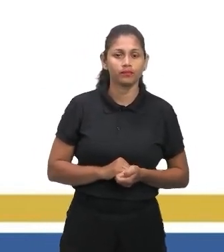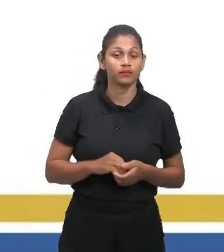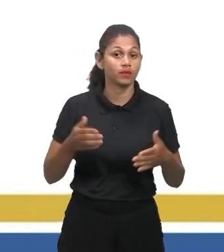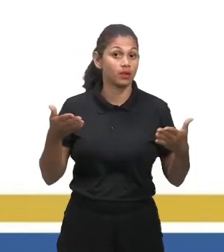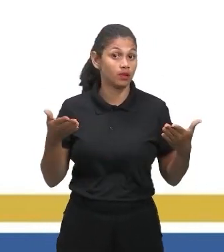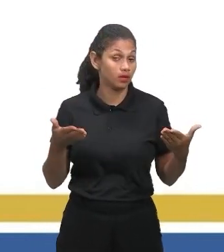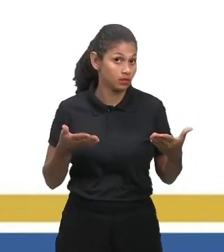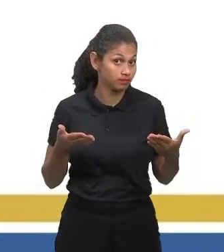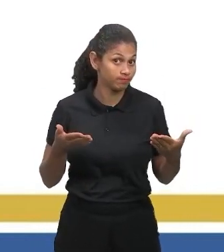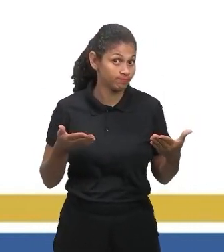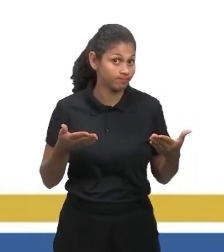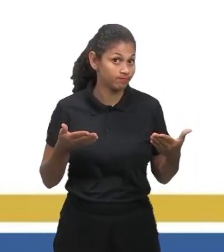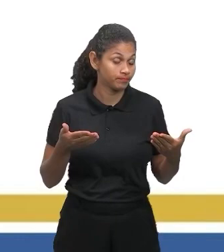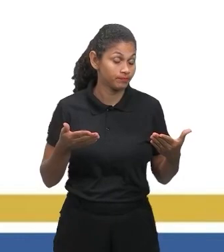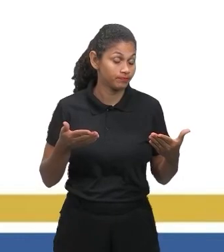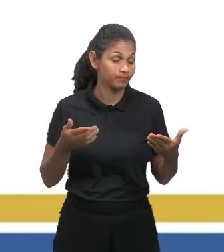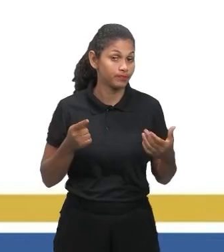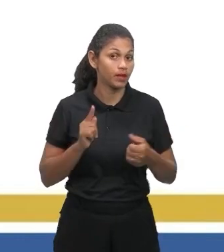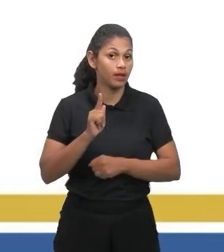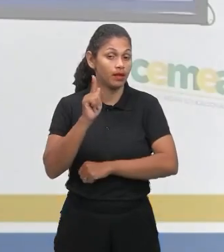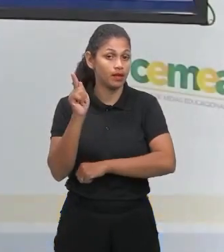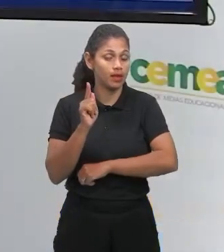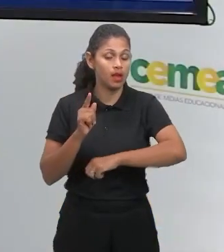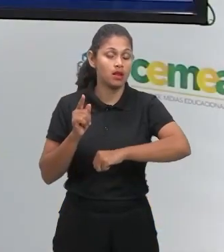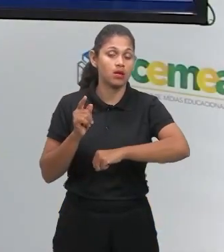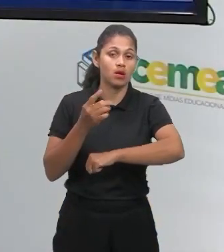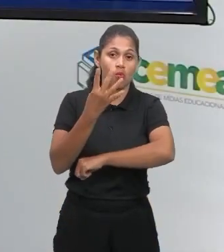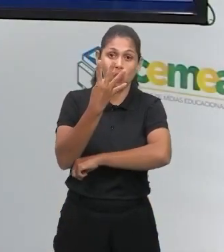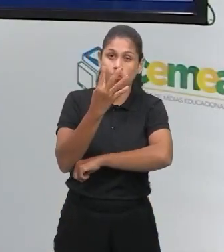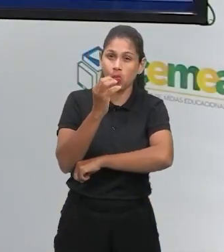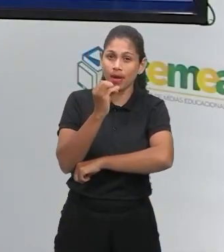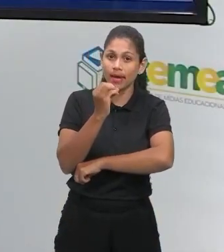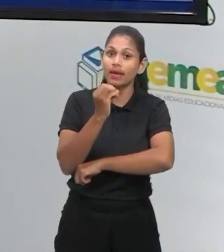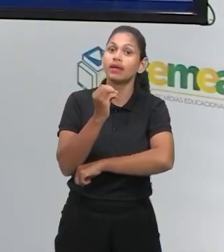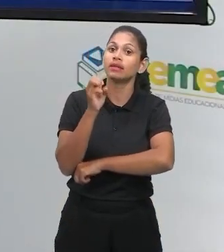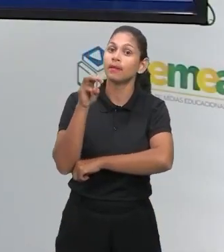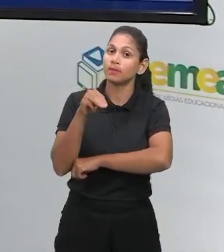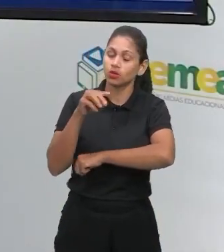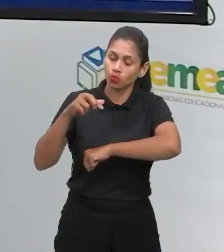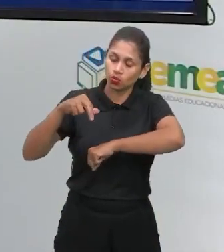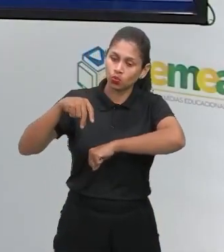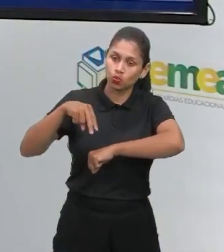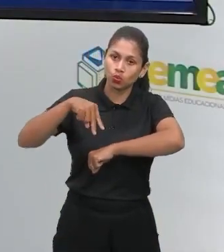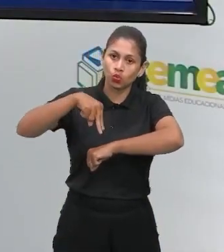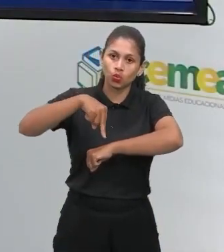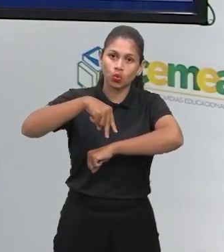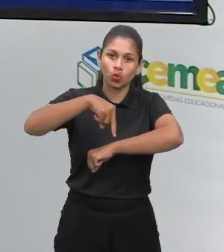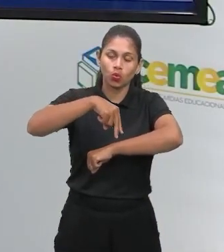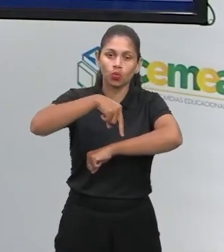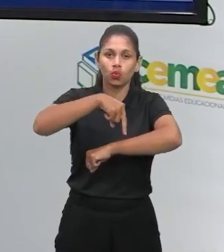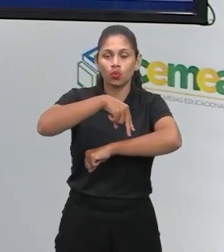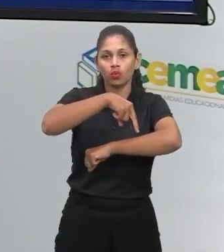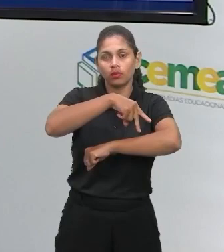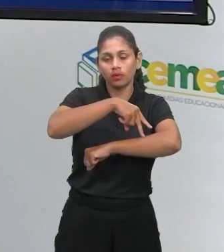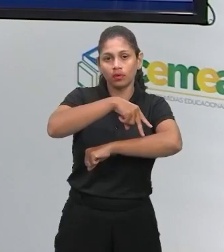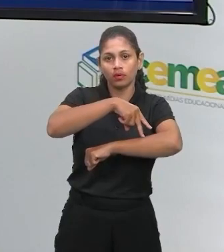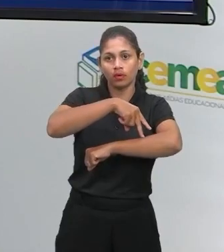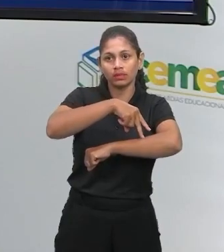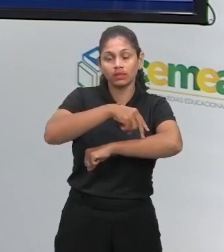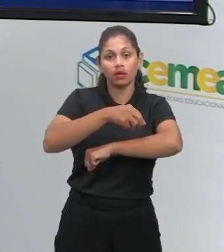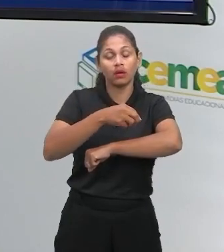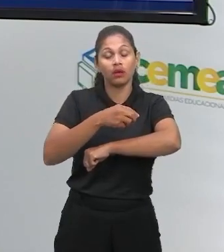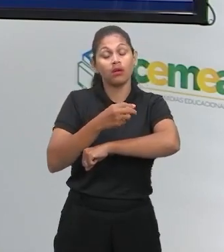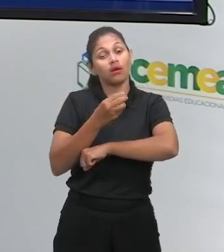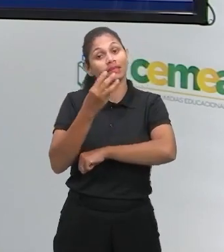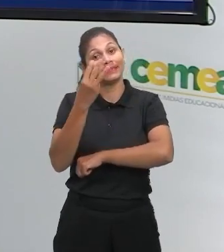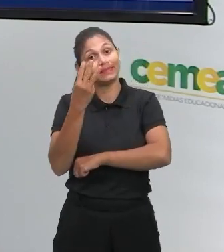Agora é o seguinte, ele vai levar 40 minutos andando. Trazendo aqui para a gente agora, você vai observar que ele leva 37 minutos de metrô